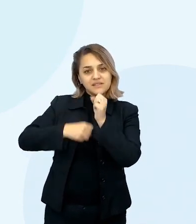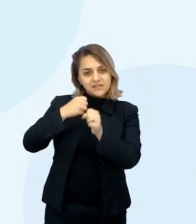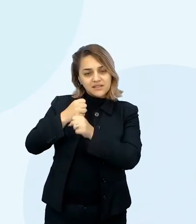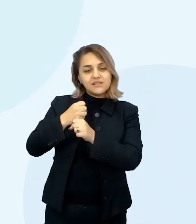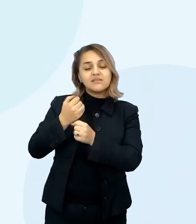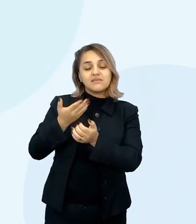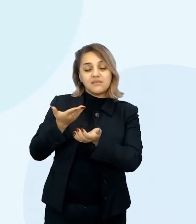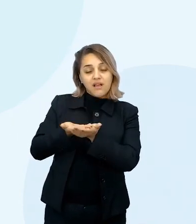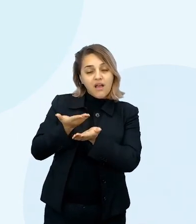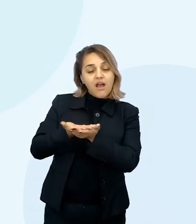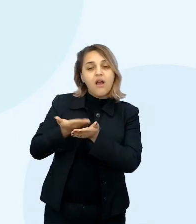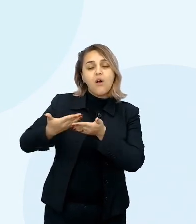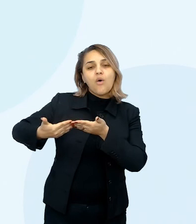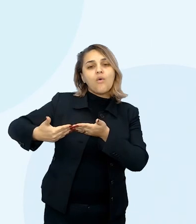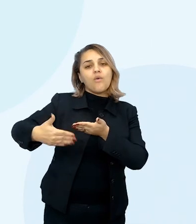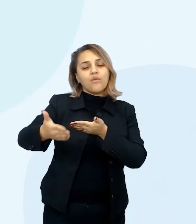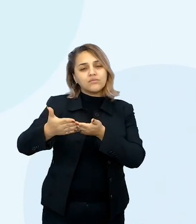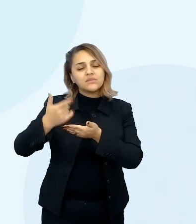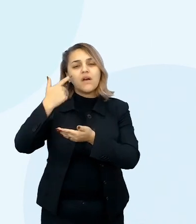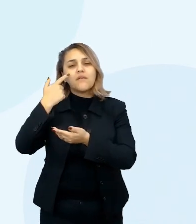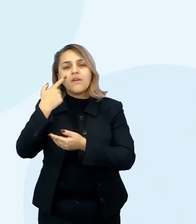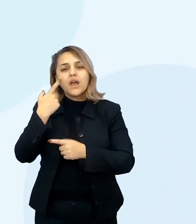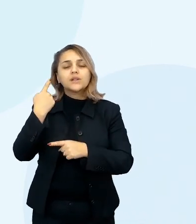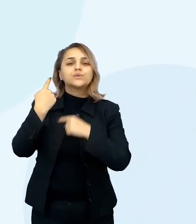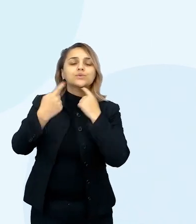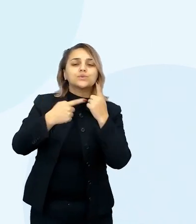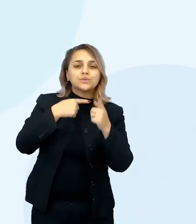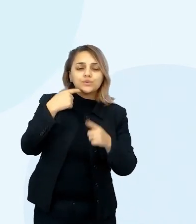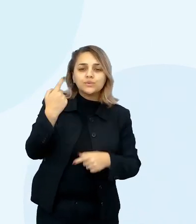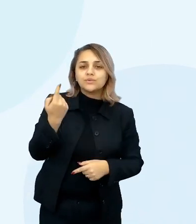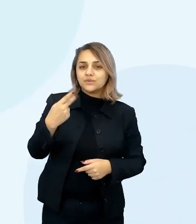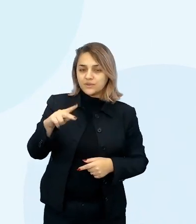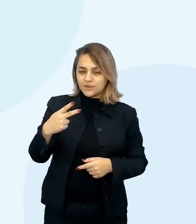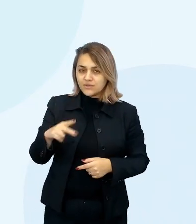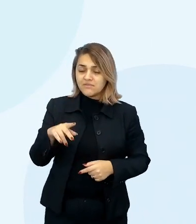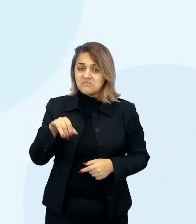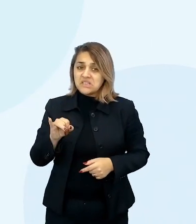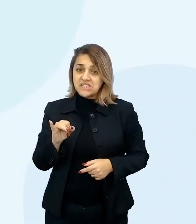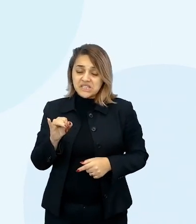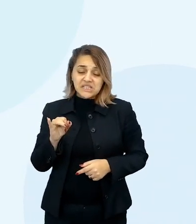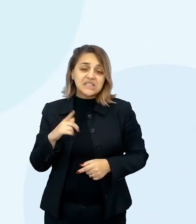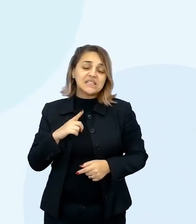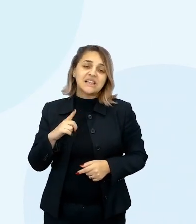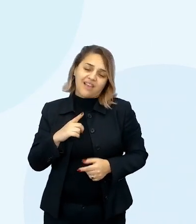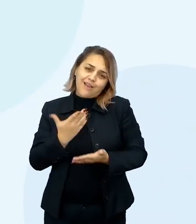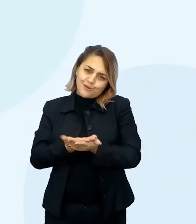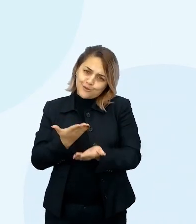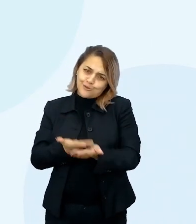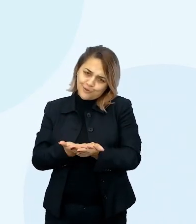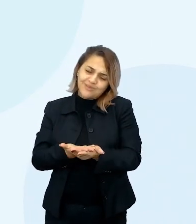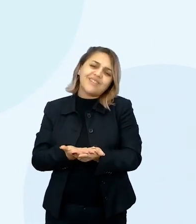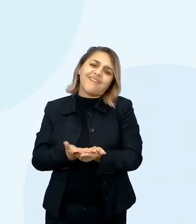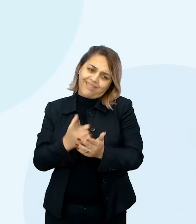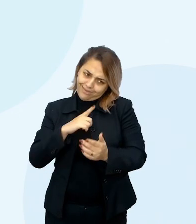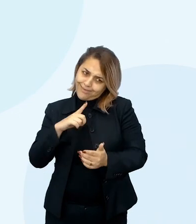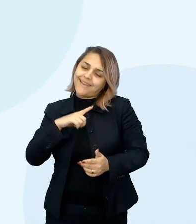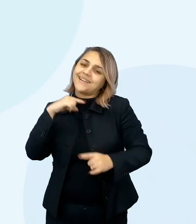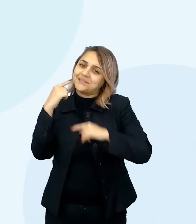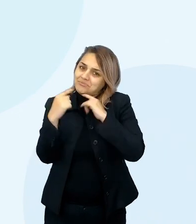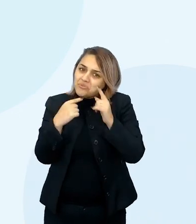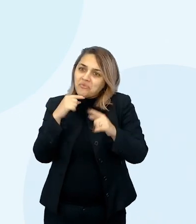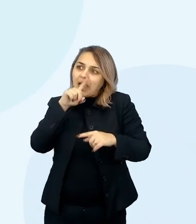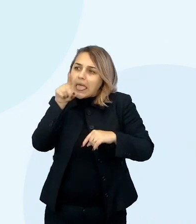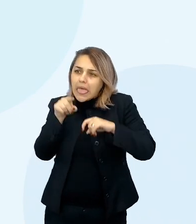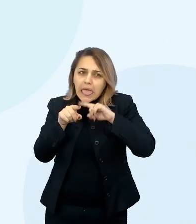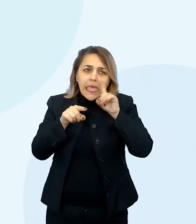verificando e apontando suas dúvidas, né? A gente só tem dúvida quando a gente estuda alguma coisa, né? Aí surge, poxa, não entendi